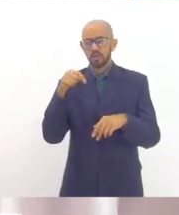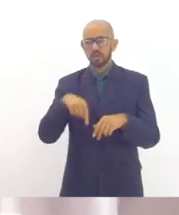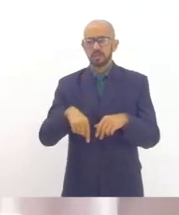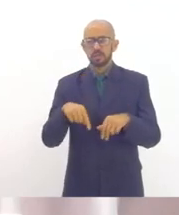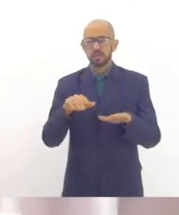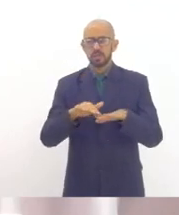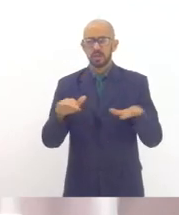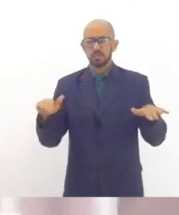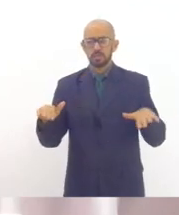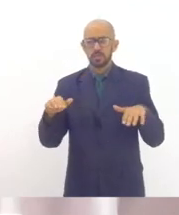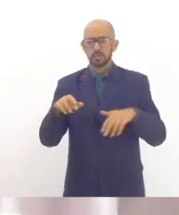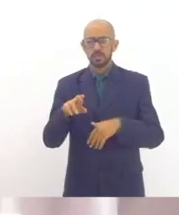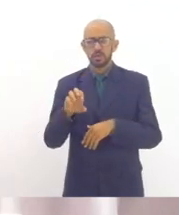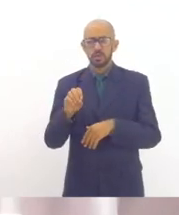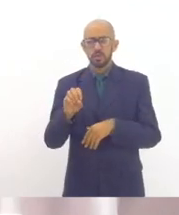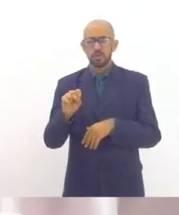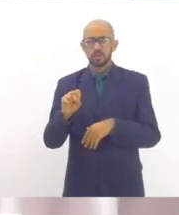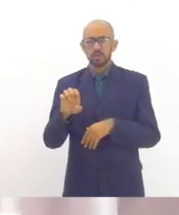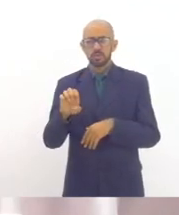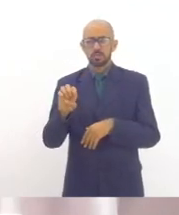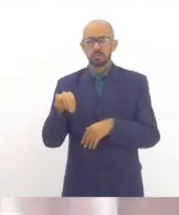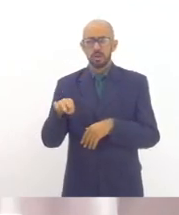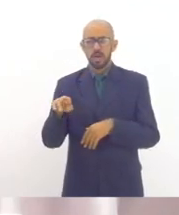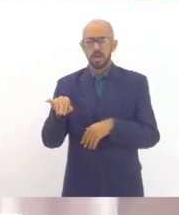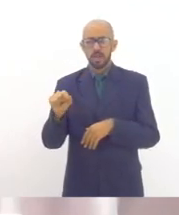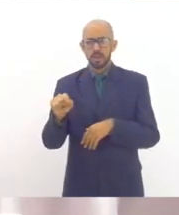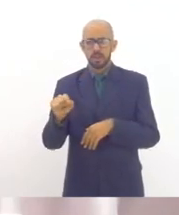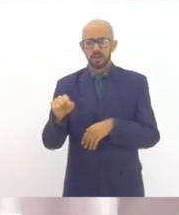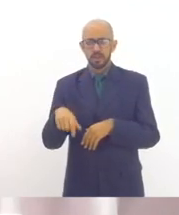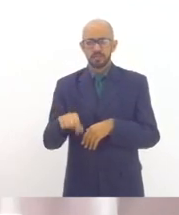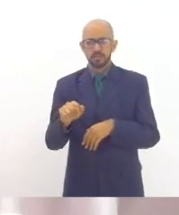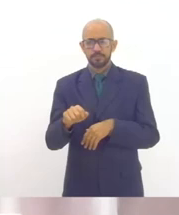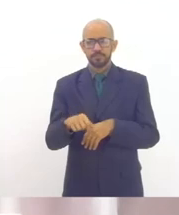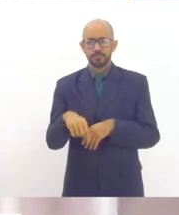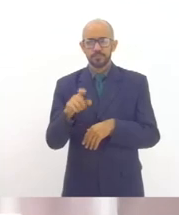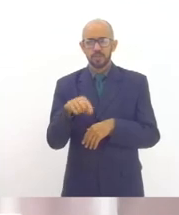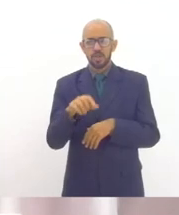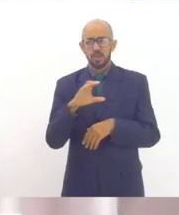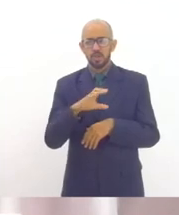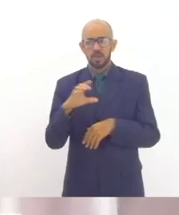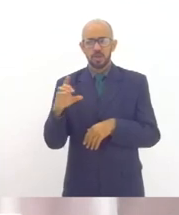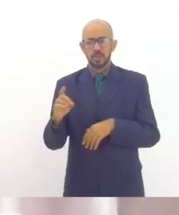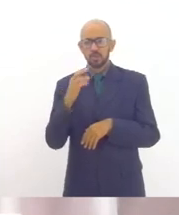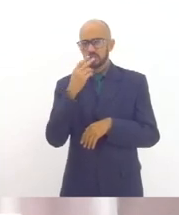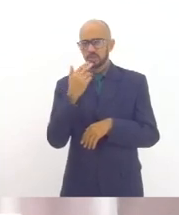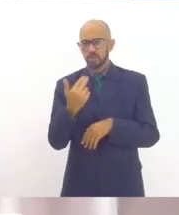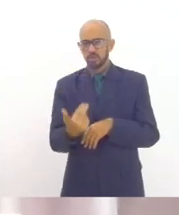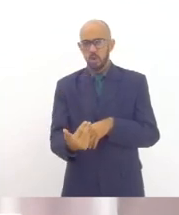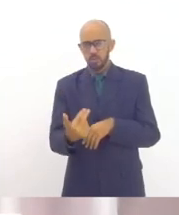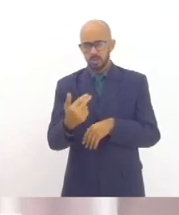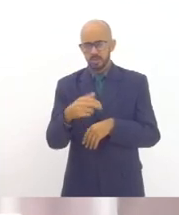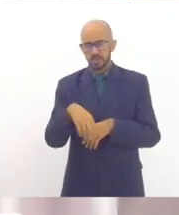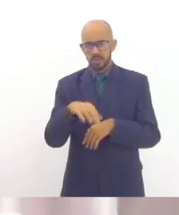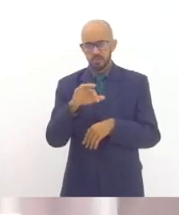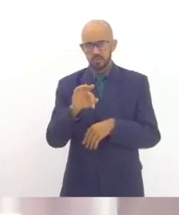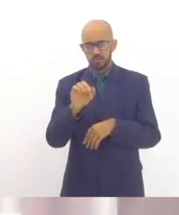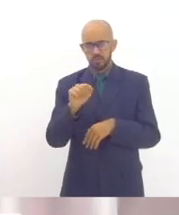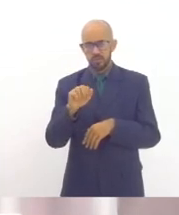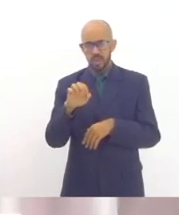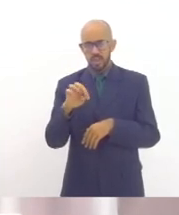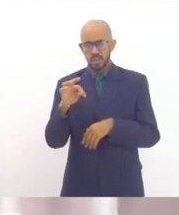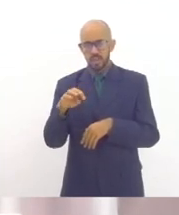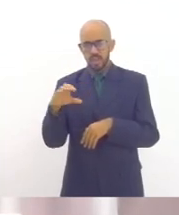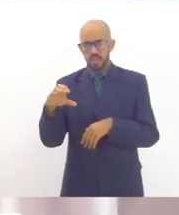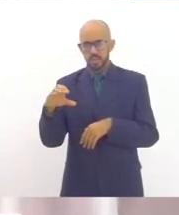mesa a Rosimara de Freitas Magalhães, coordenadora de idiomas das escolas técnicas da FAETEC. Obrigado, Rosimara,